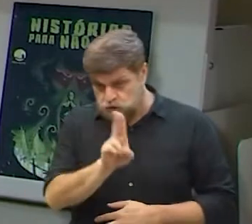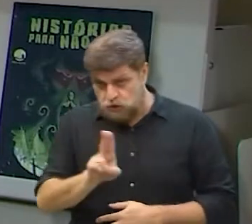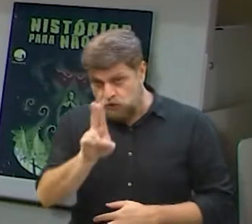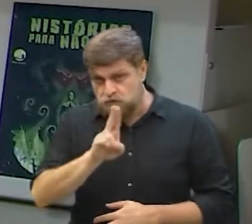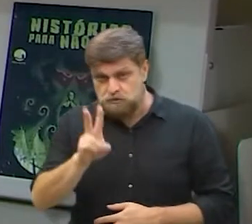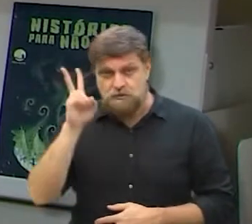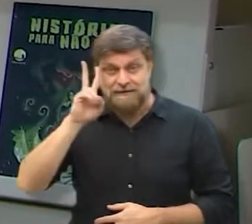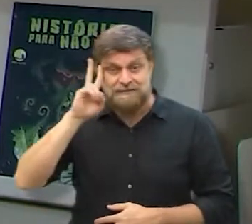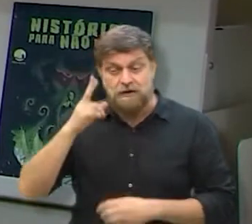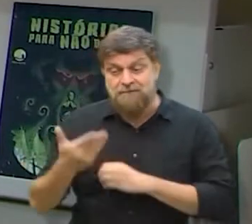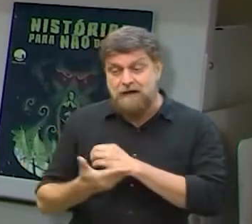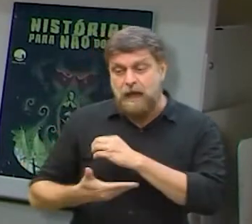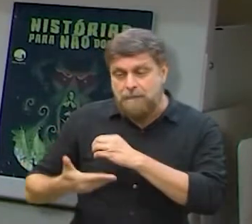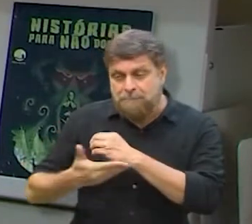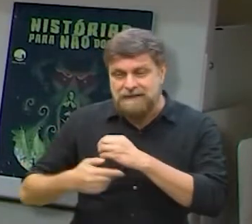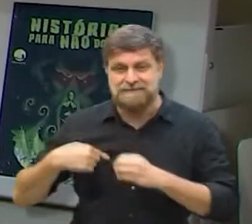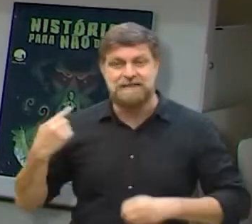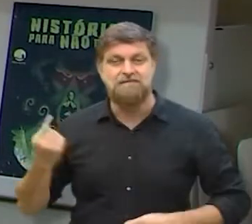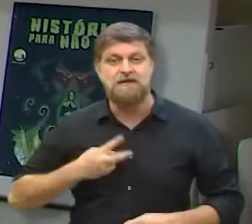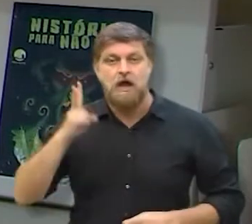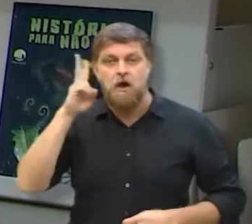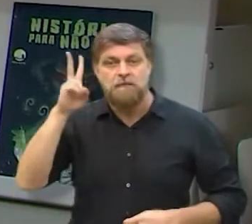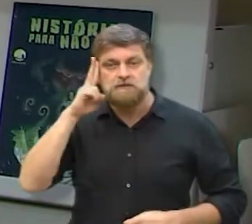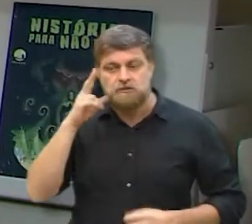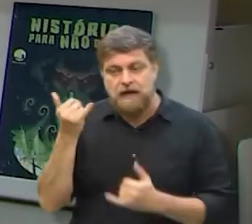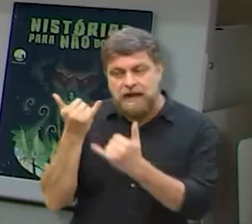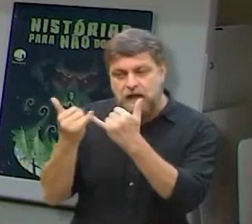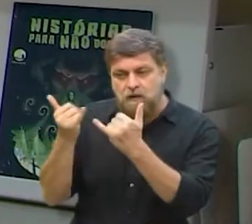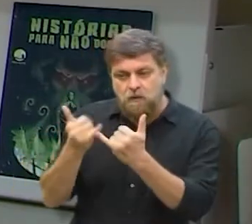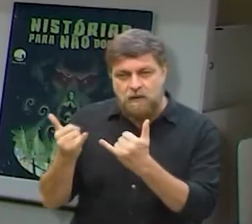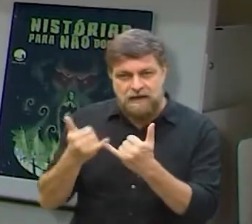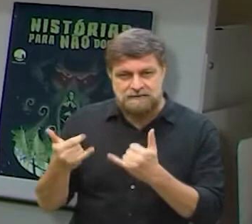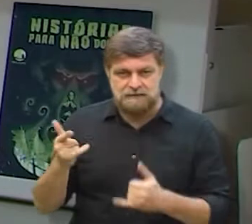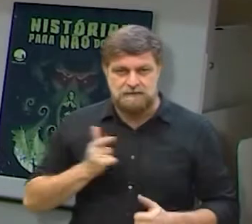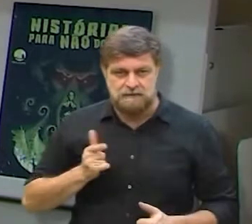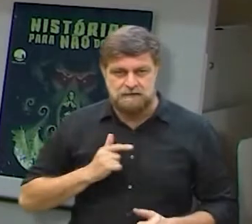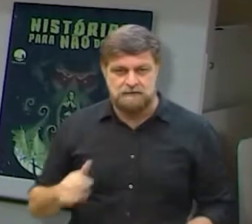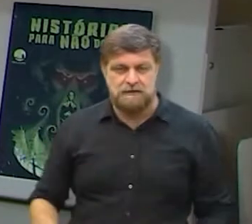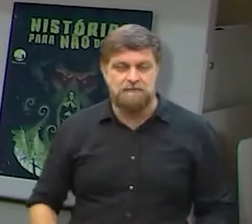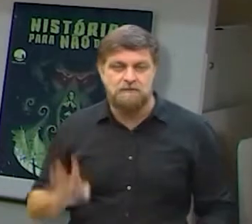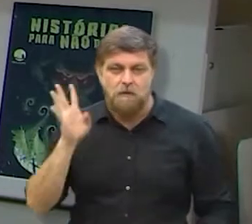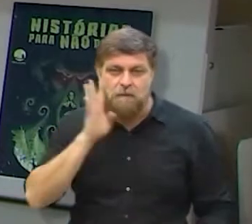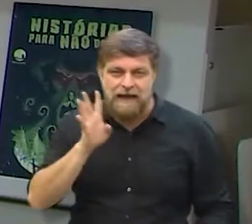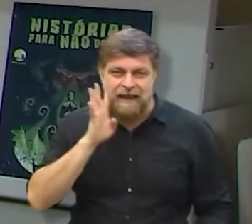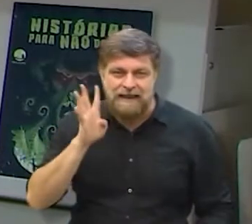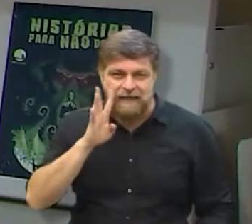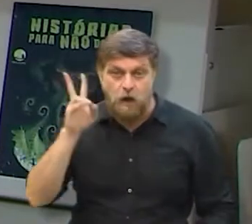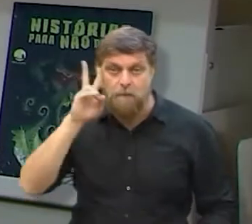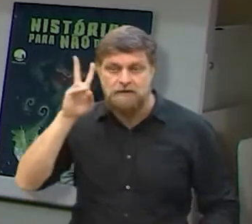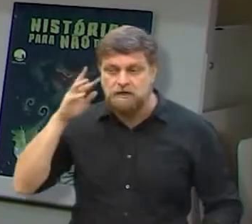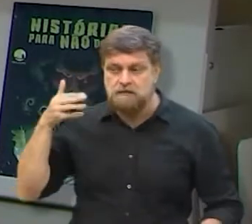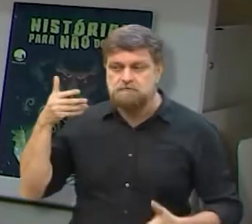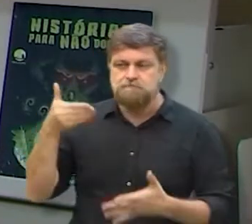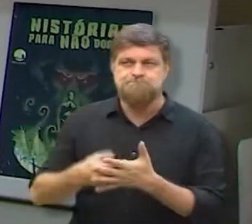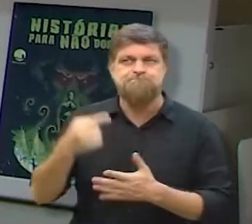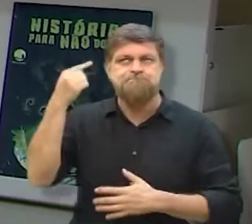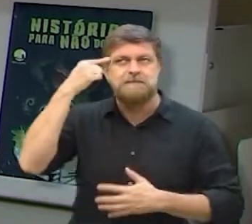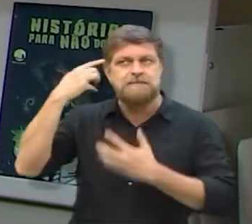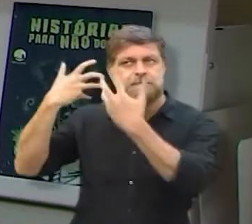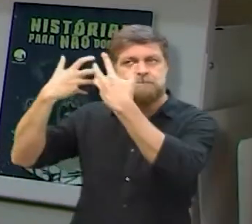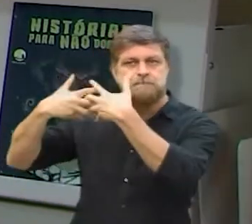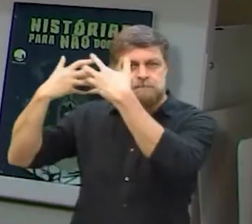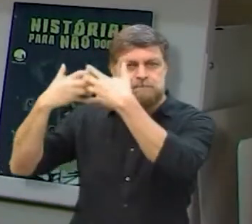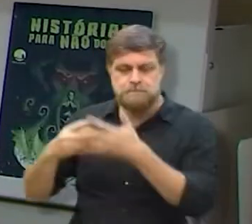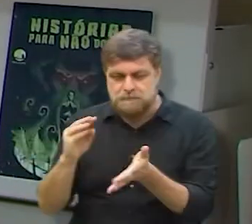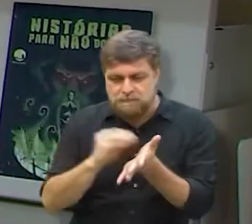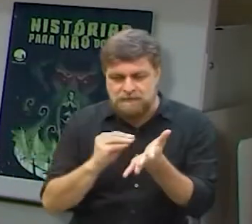gente usou esses casos para se basear e contar uma história similar, até porque tem um certo apelo. É muito mais legal você ler uma história que